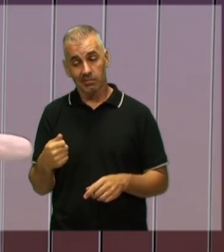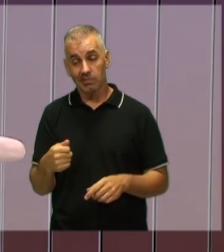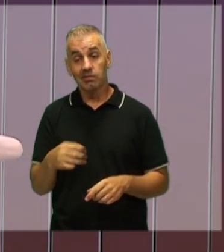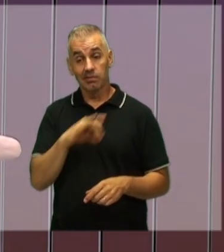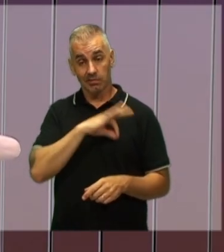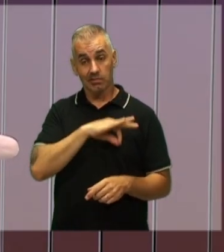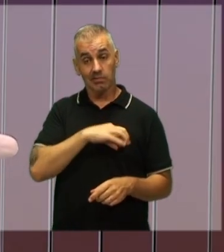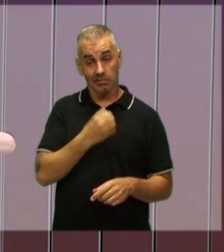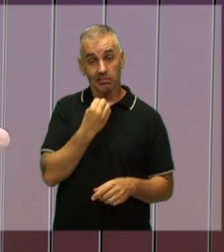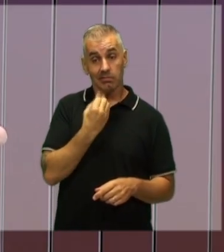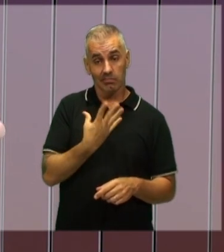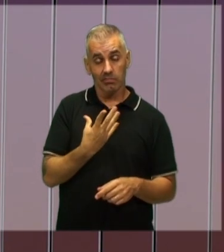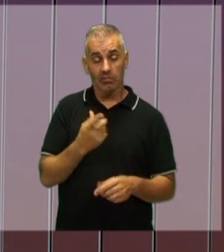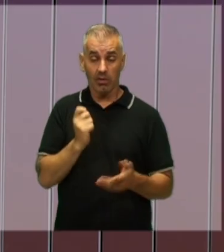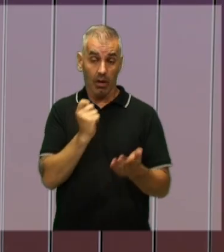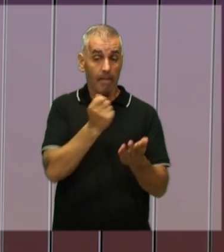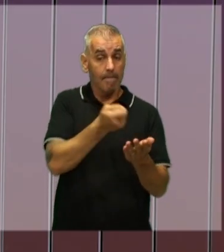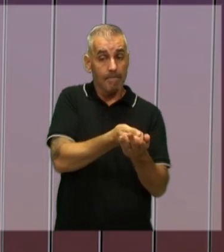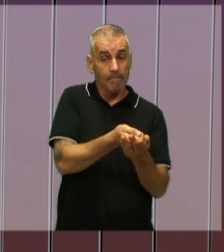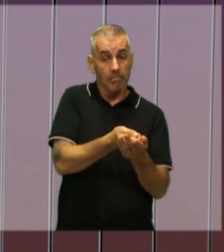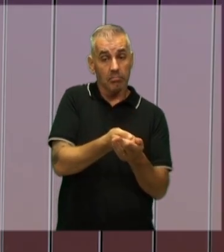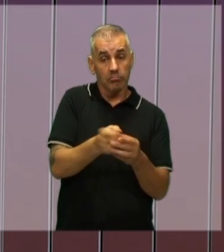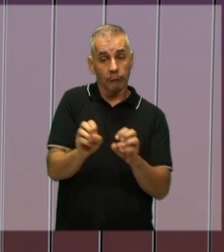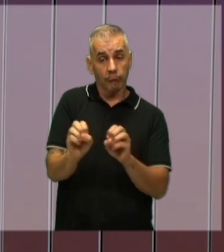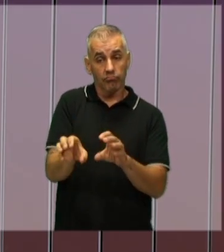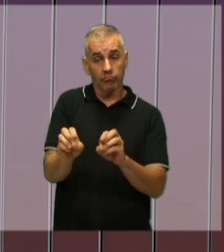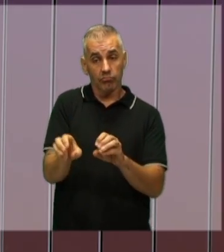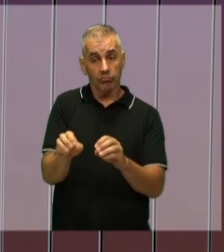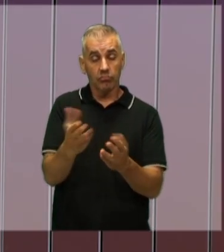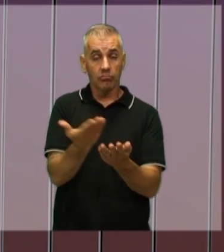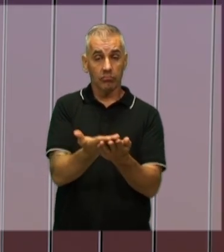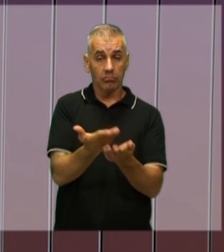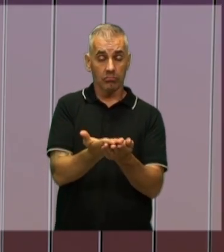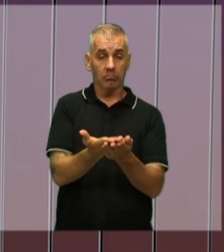Mas o de baixa renda não. Tá? Dando preferência para quem já